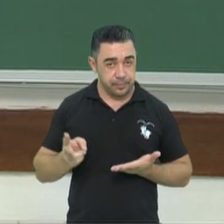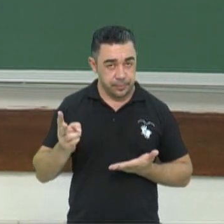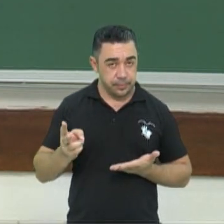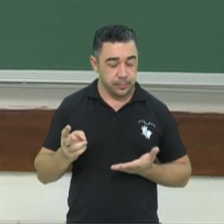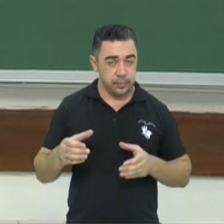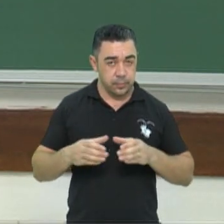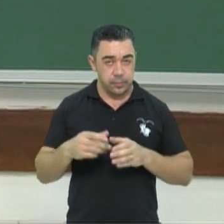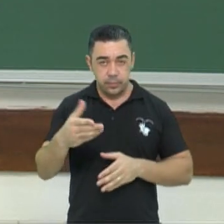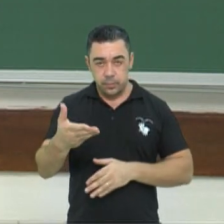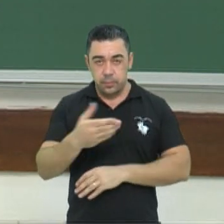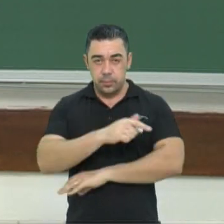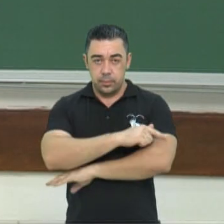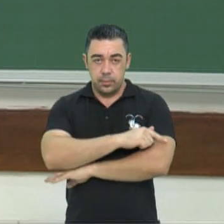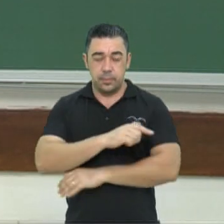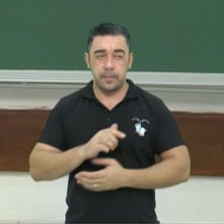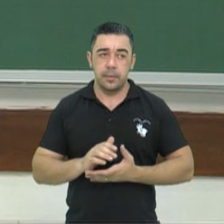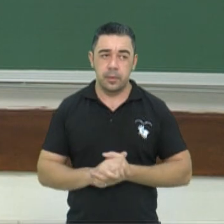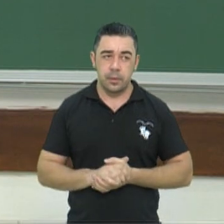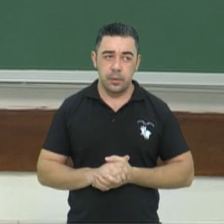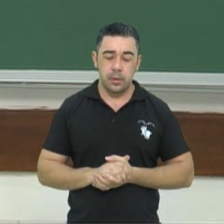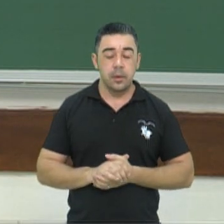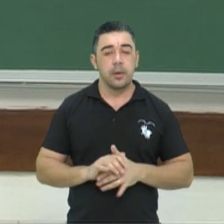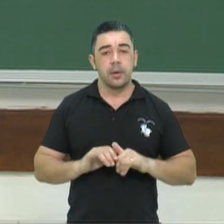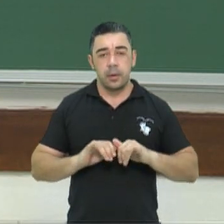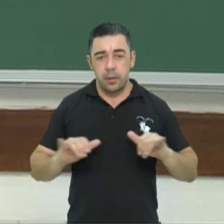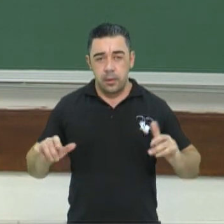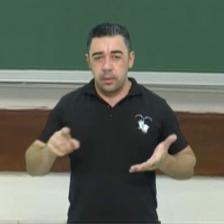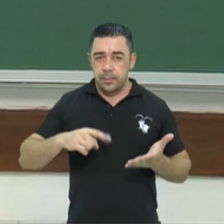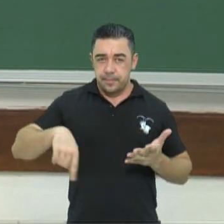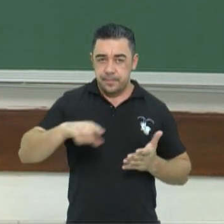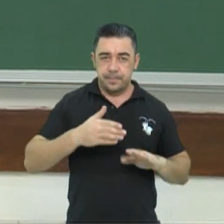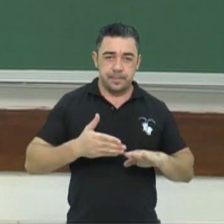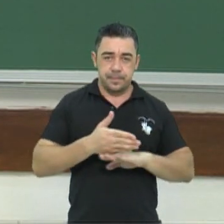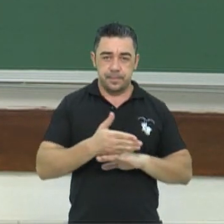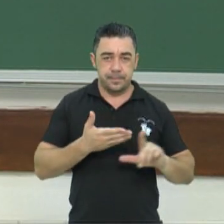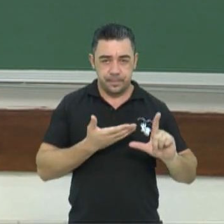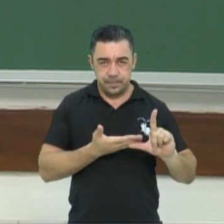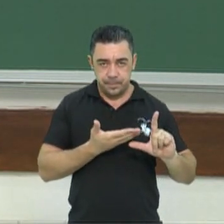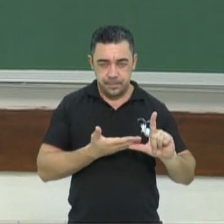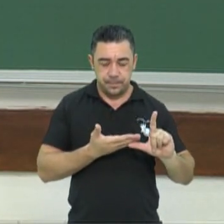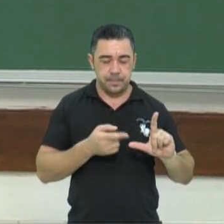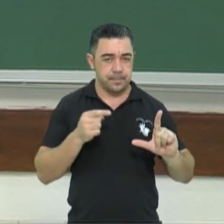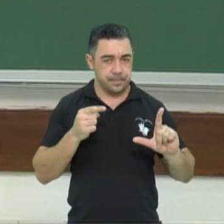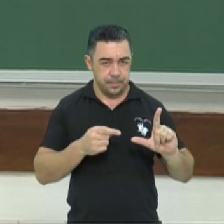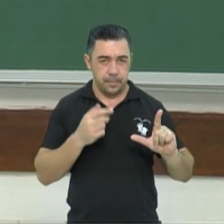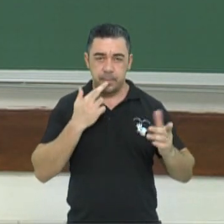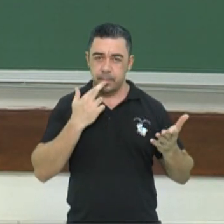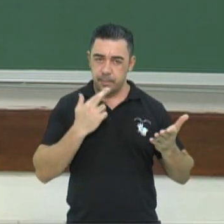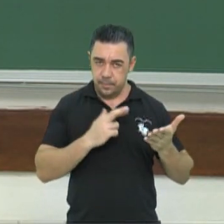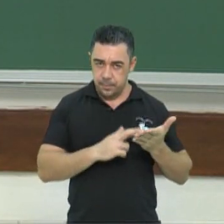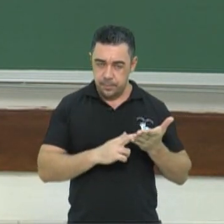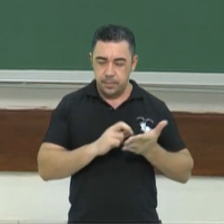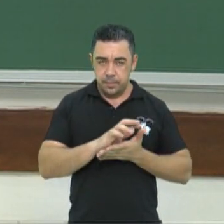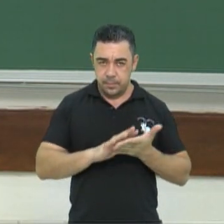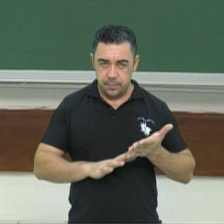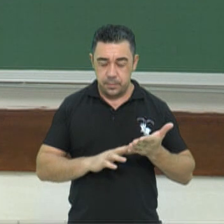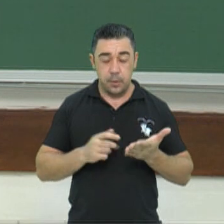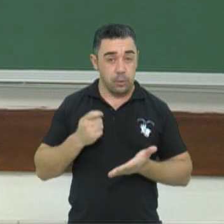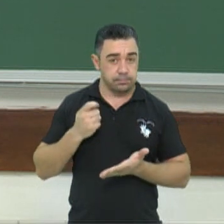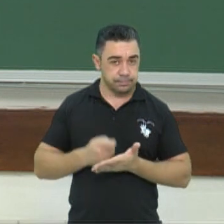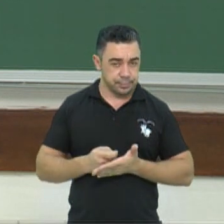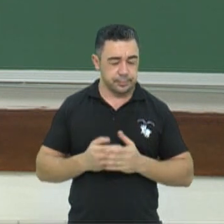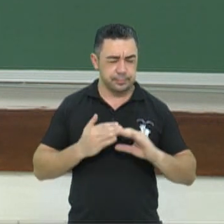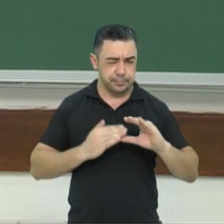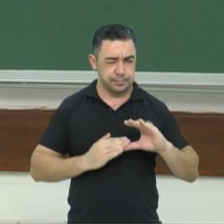com vocês. Então, queria lembrá-los de acessar o Classroom, né? De fazer a atividade obrigatória